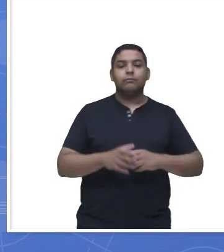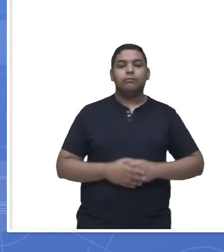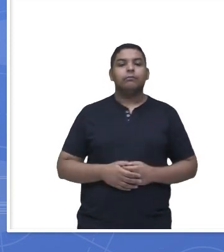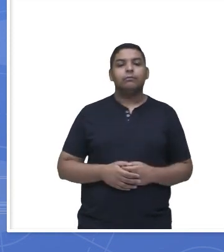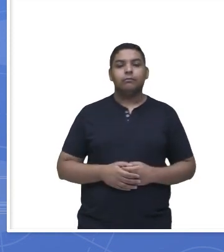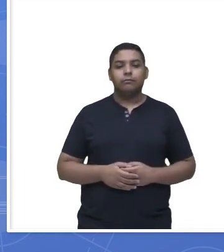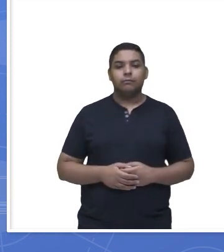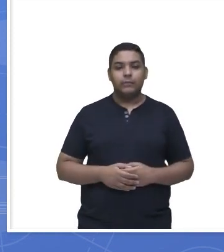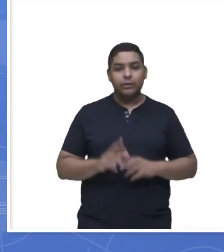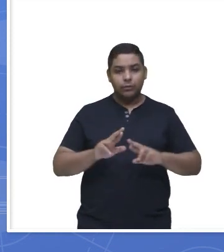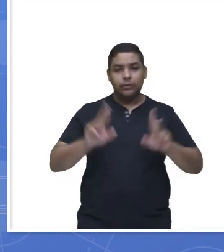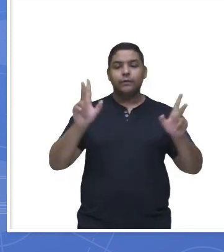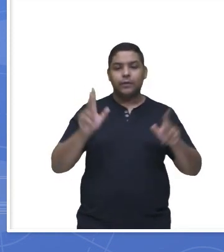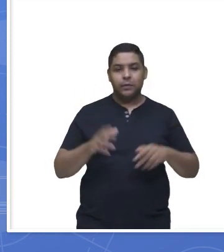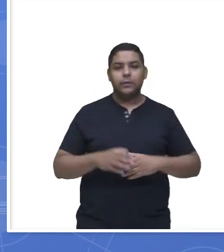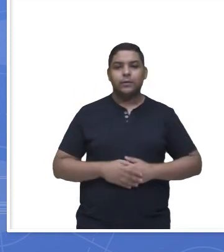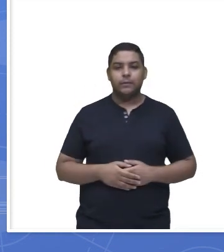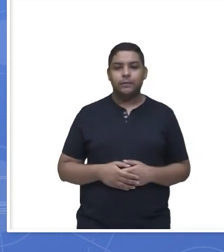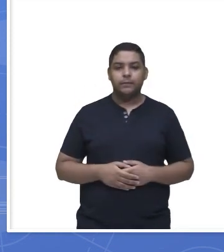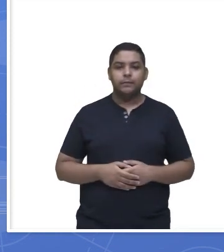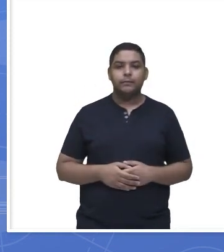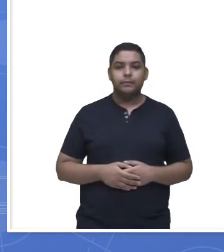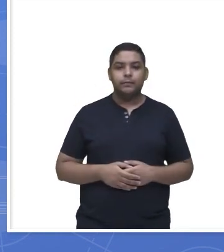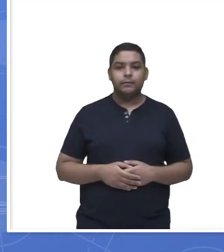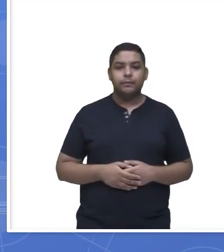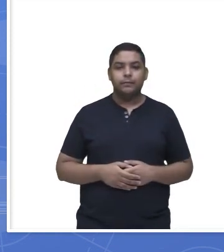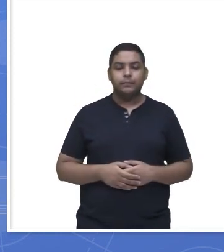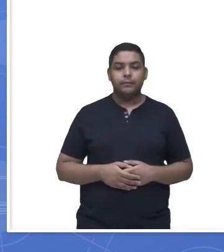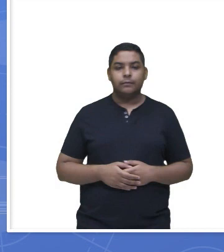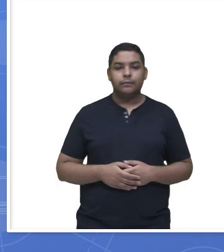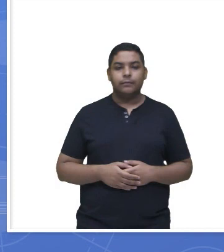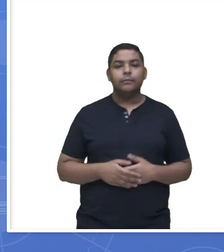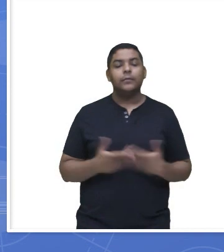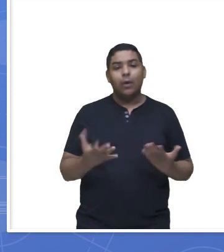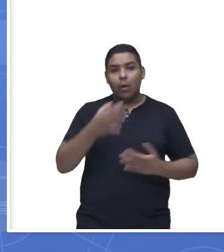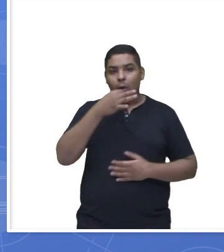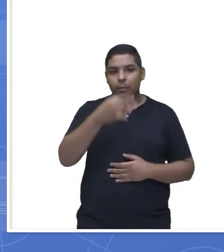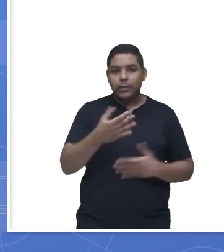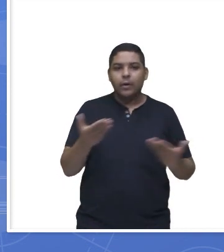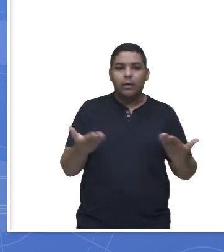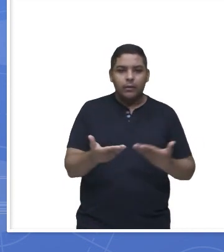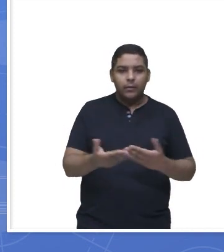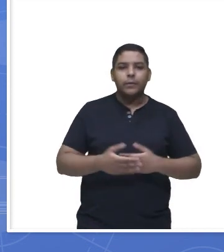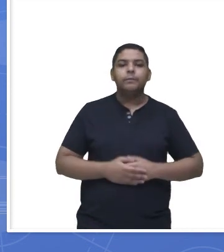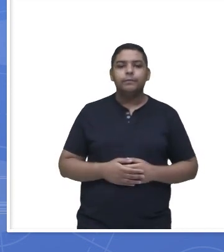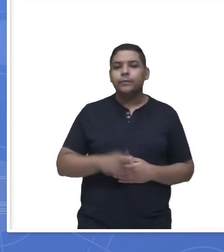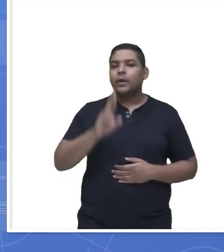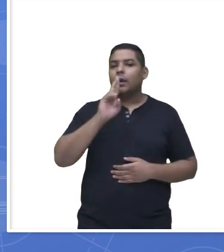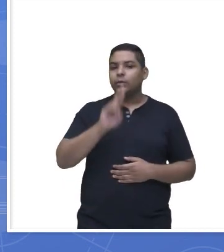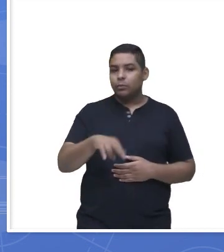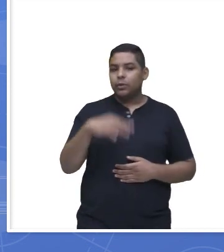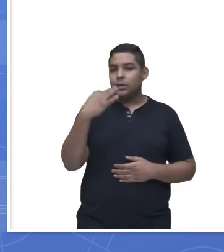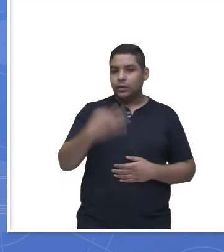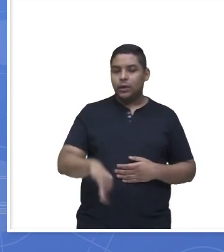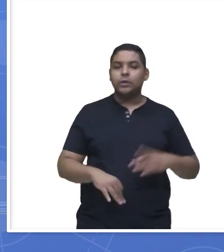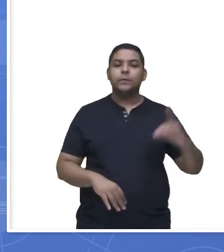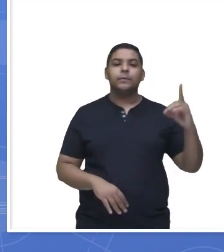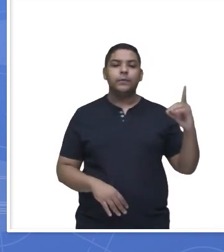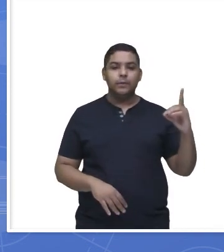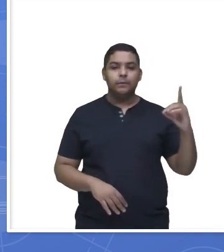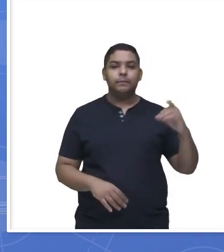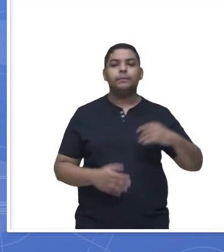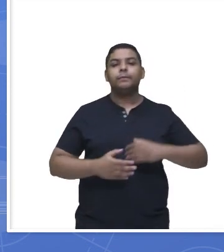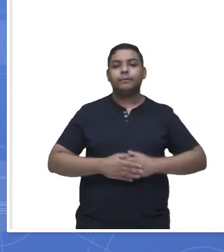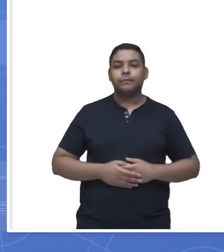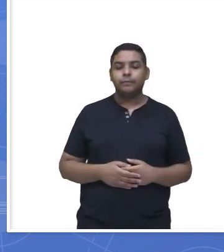a pandemia é heterotônica. Então, vamos ao nosso comentário, que diz, resposta correta, letra D.